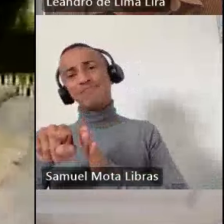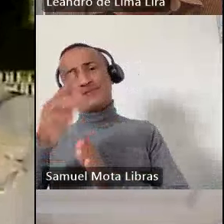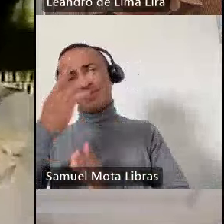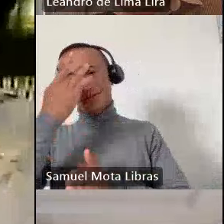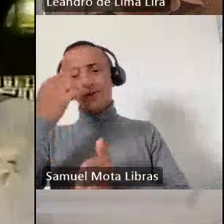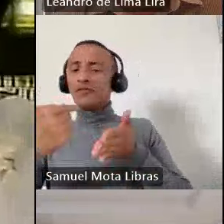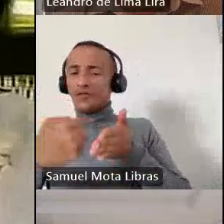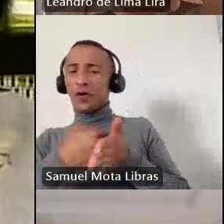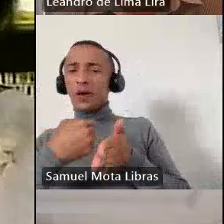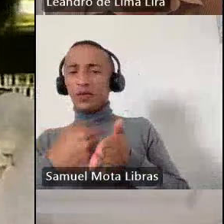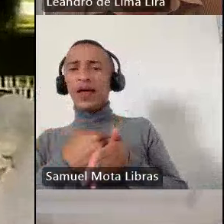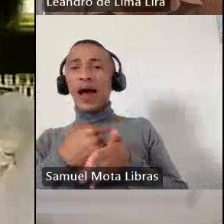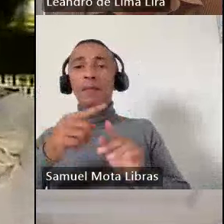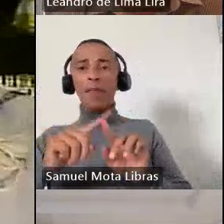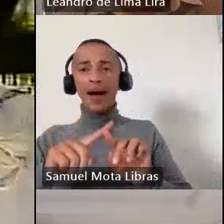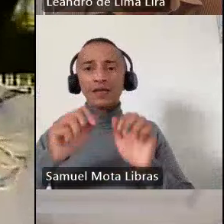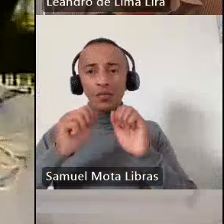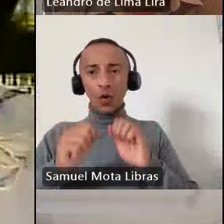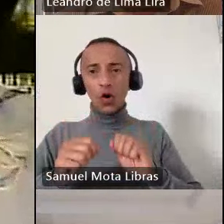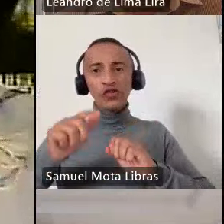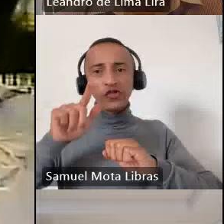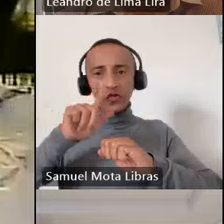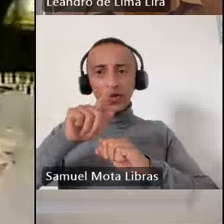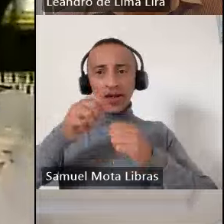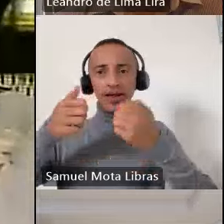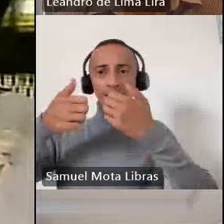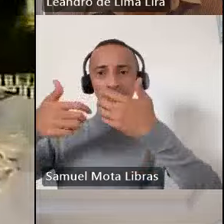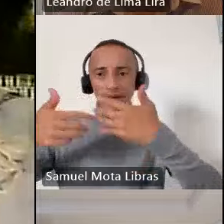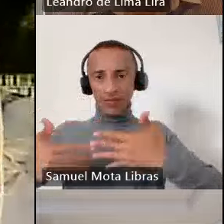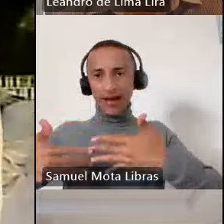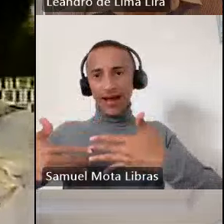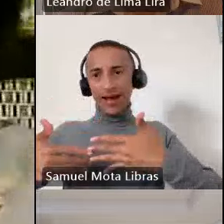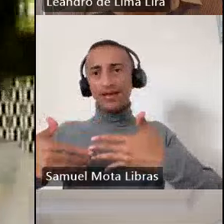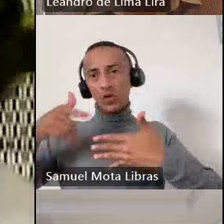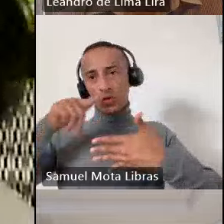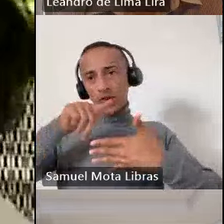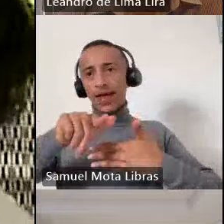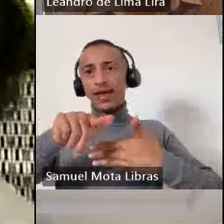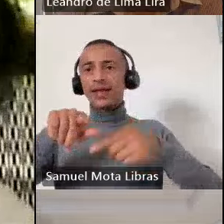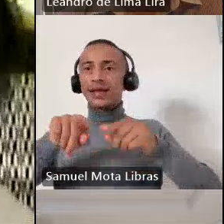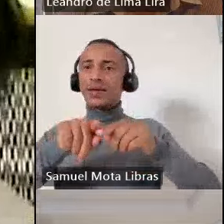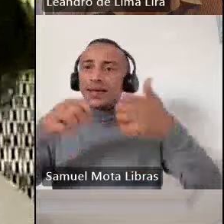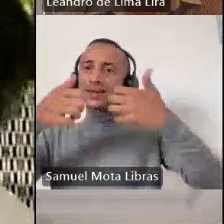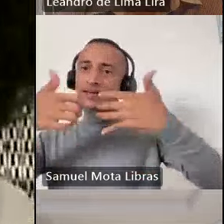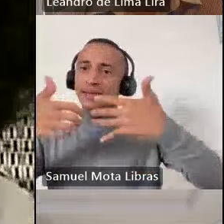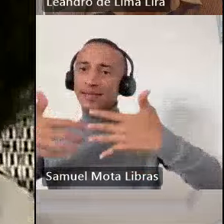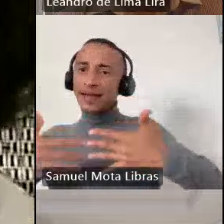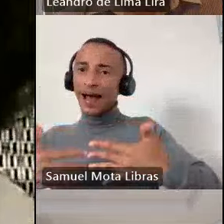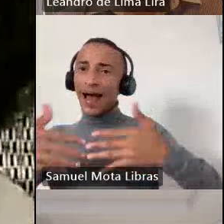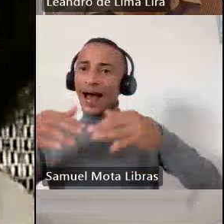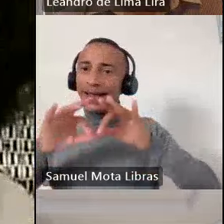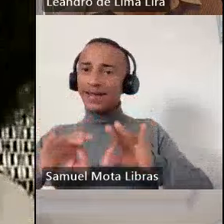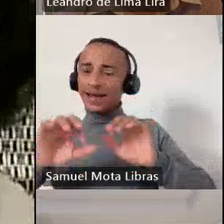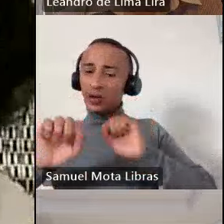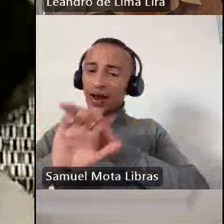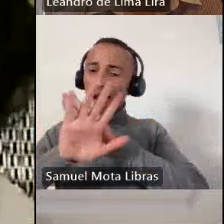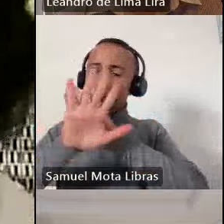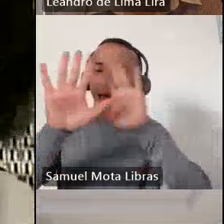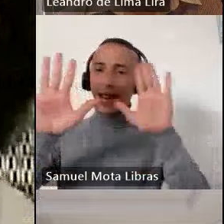ter como justificar né e e ser capaz ali de descrever e de de uma forma muito clara e